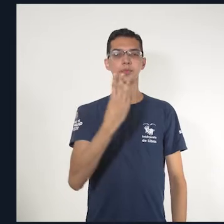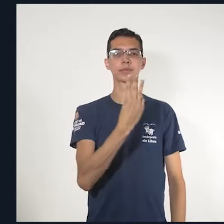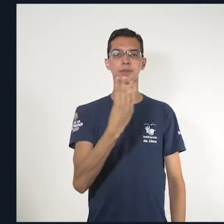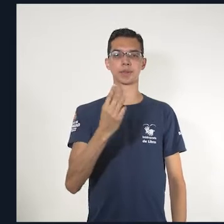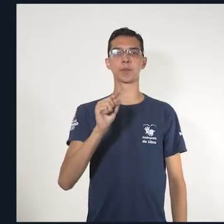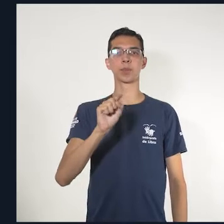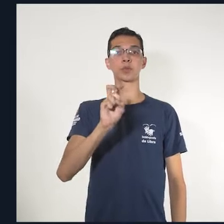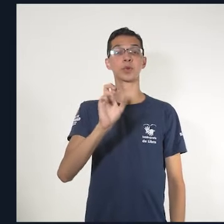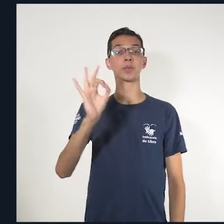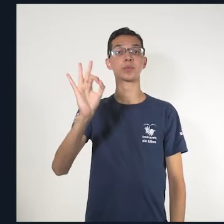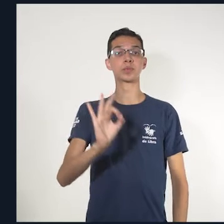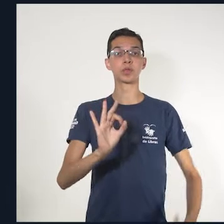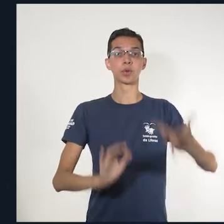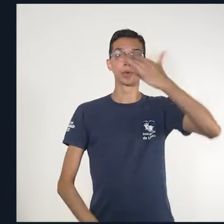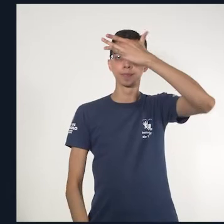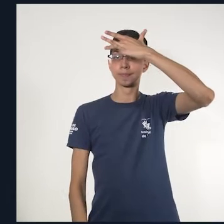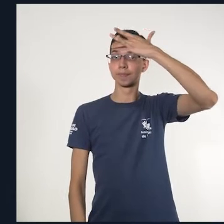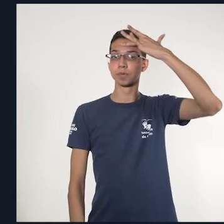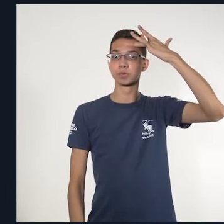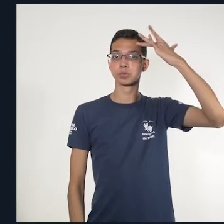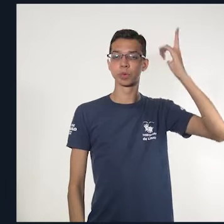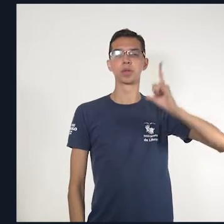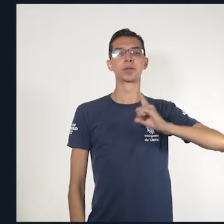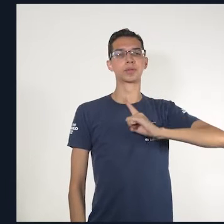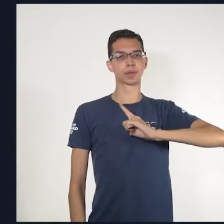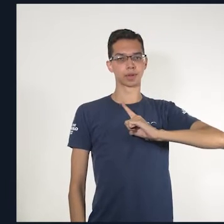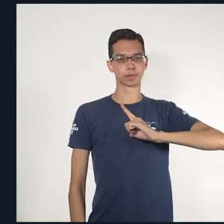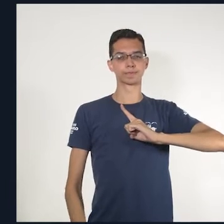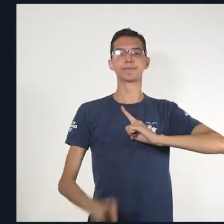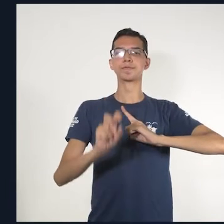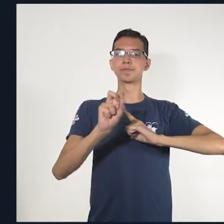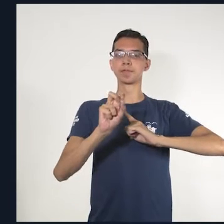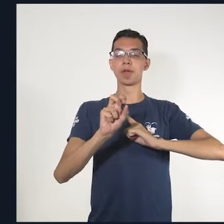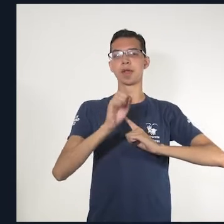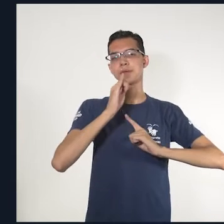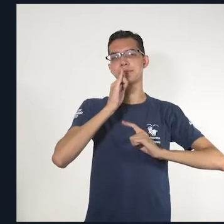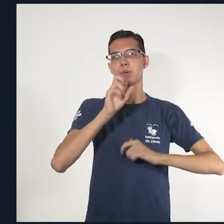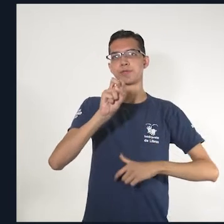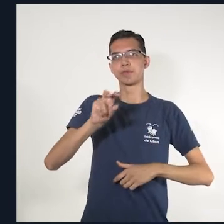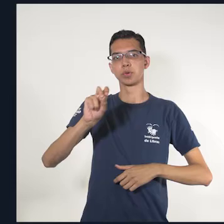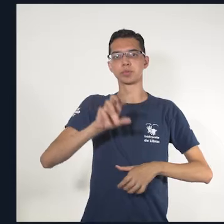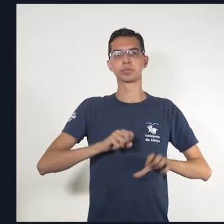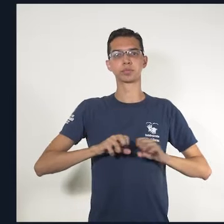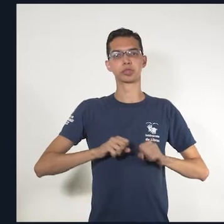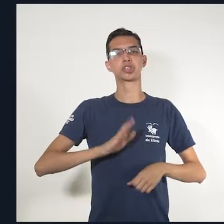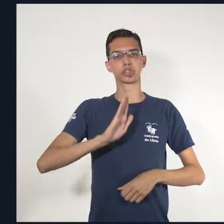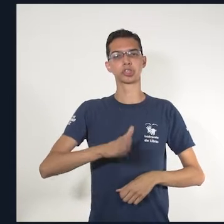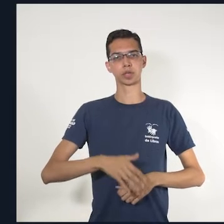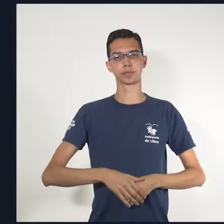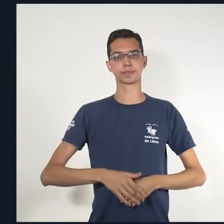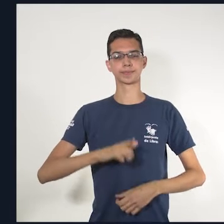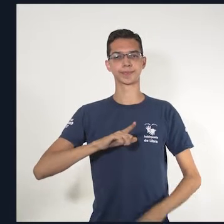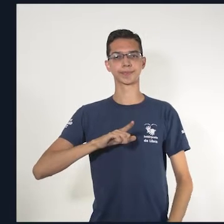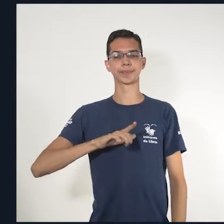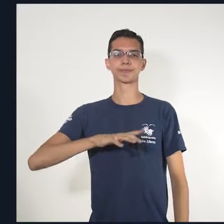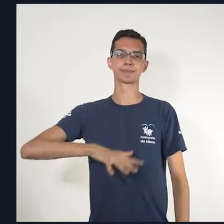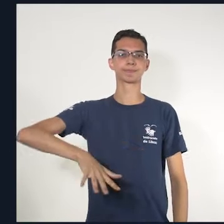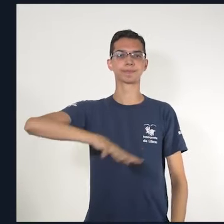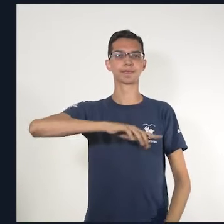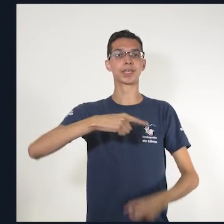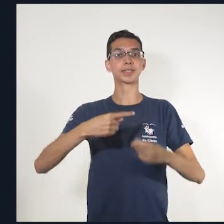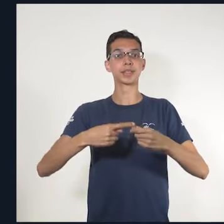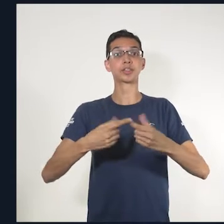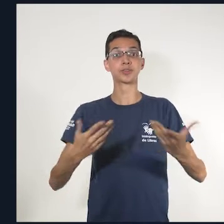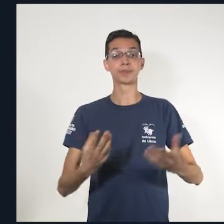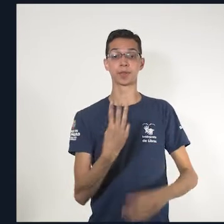33,5% das pessoas, né, tiveram contato com a pandemia, tiveram contato com o vírus na cidade, podendo chegar